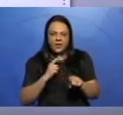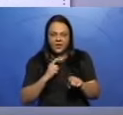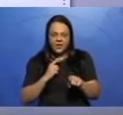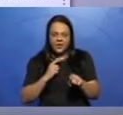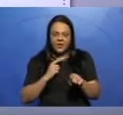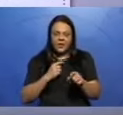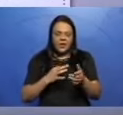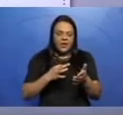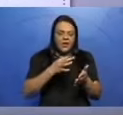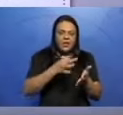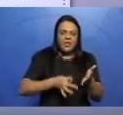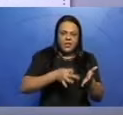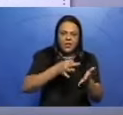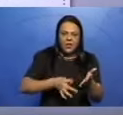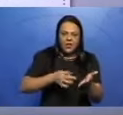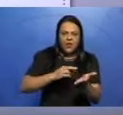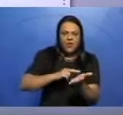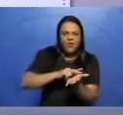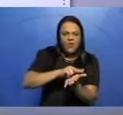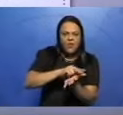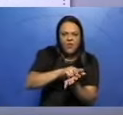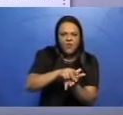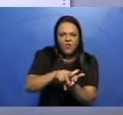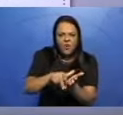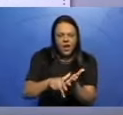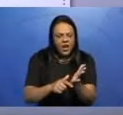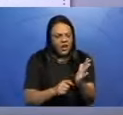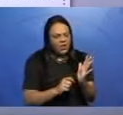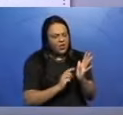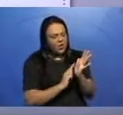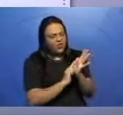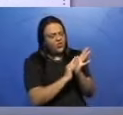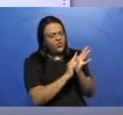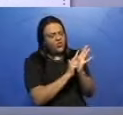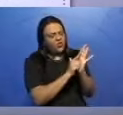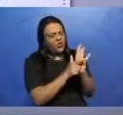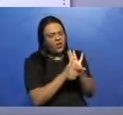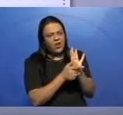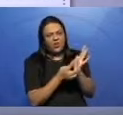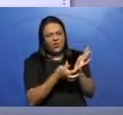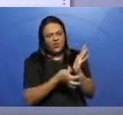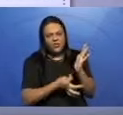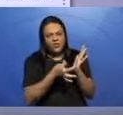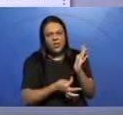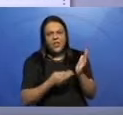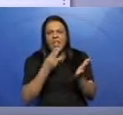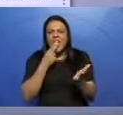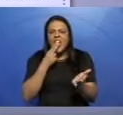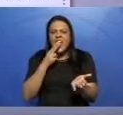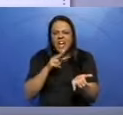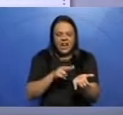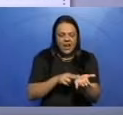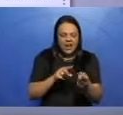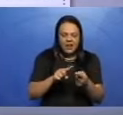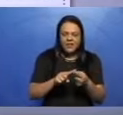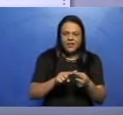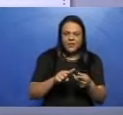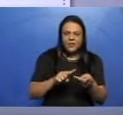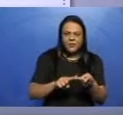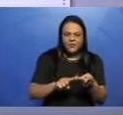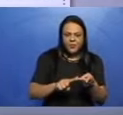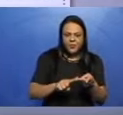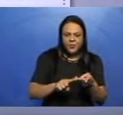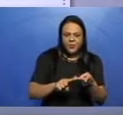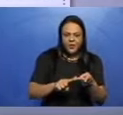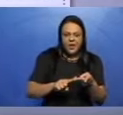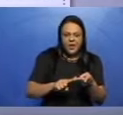gêneros textuais, artigos de jornal, carta de leitores, certos tipos de crônicas. Lembrem?